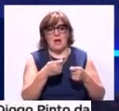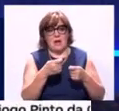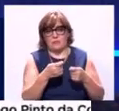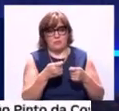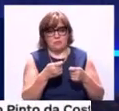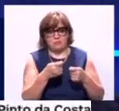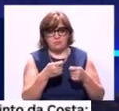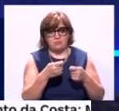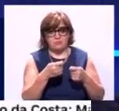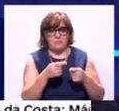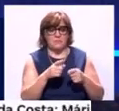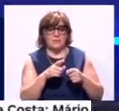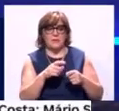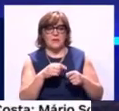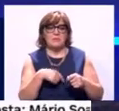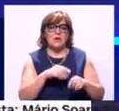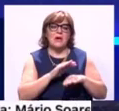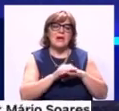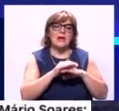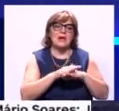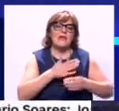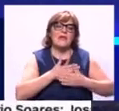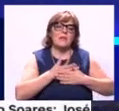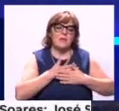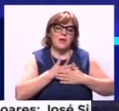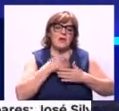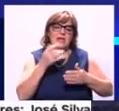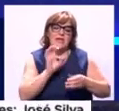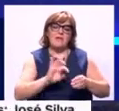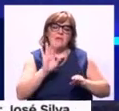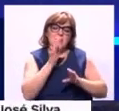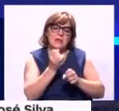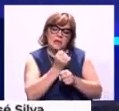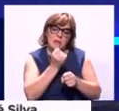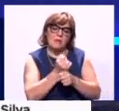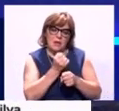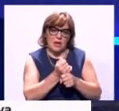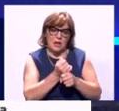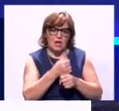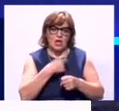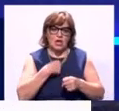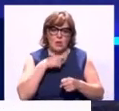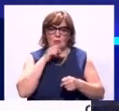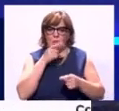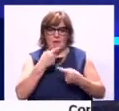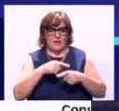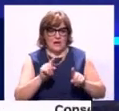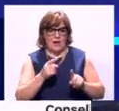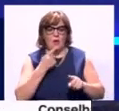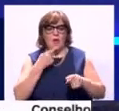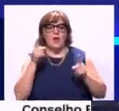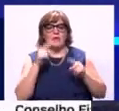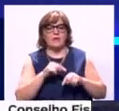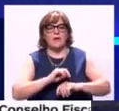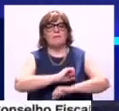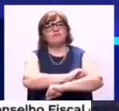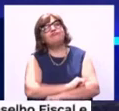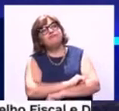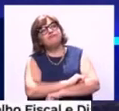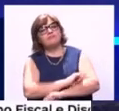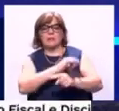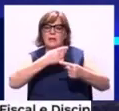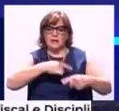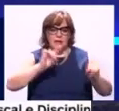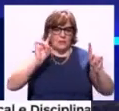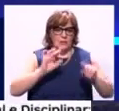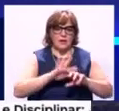não, sabe, meu querido amigo, há formas, só que tem que se trabalhar. Nós não podemos cair na passividade, nós não podemos